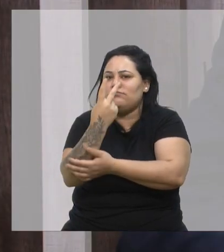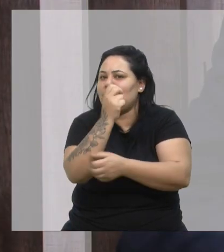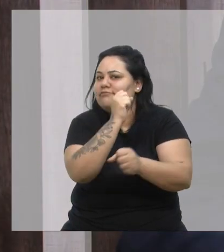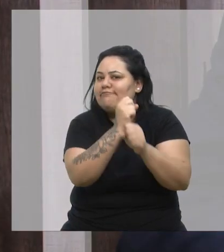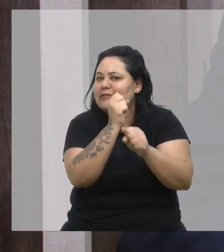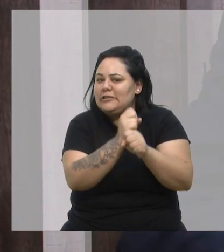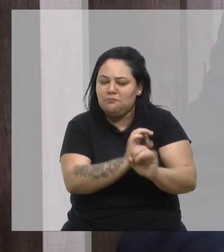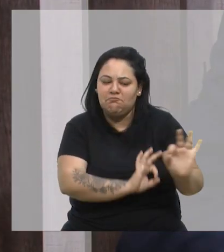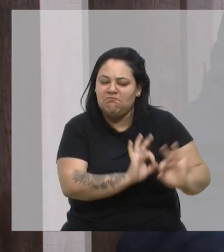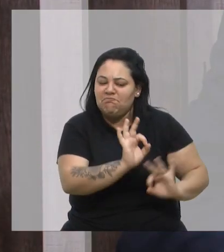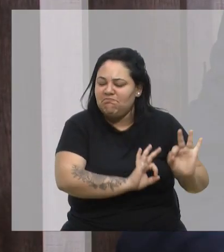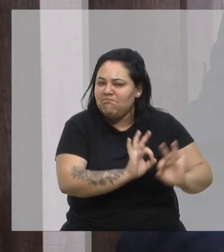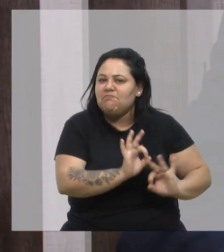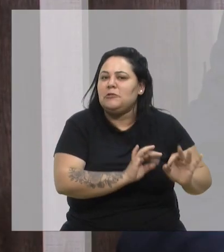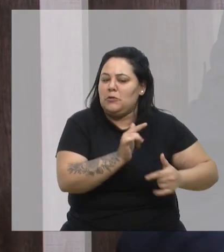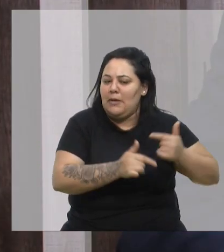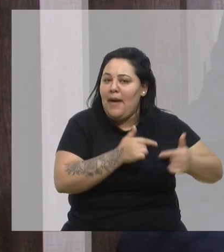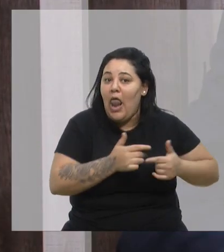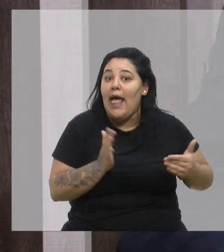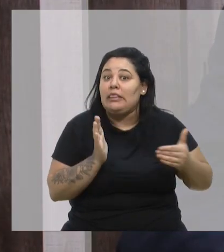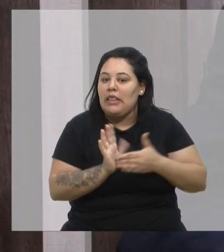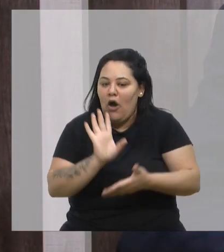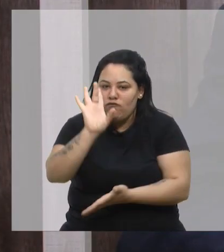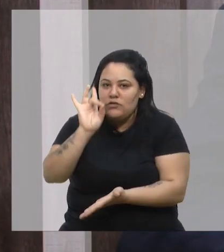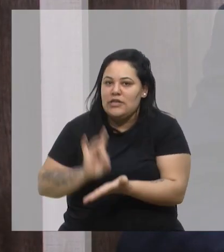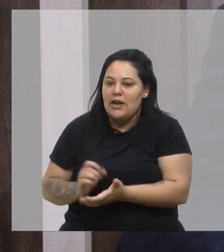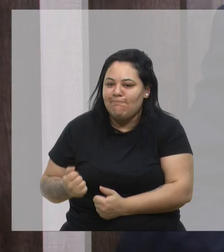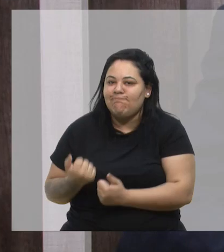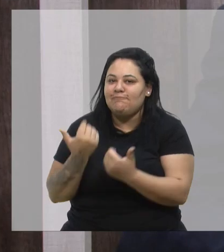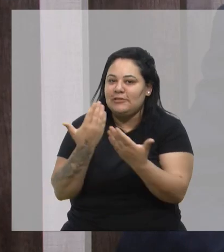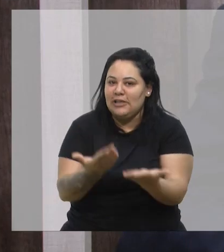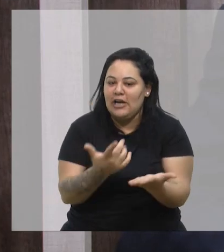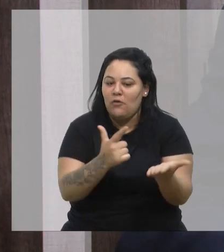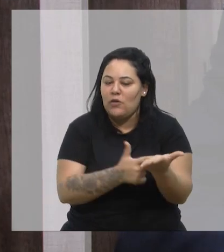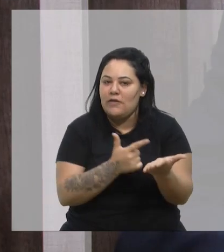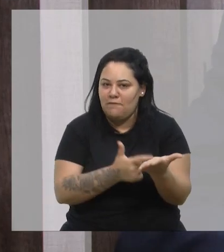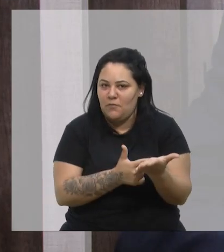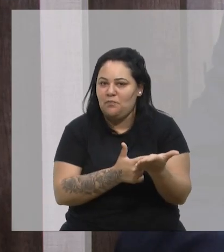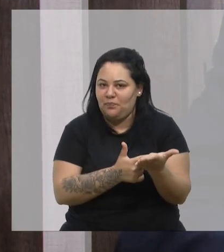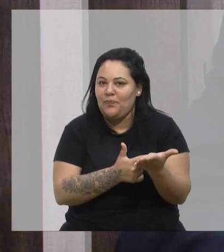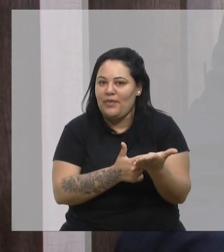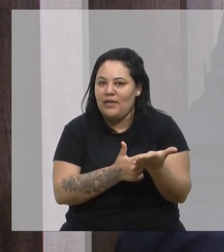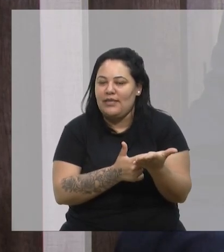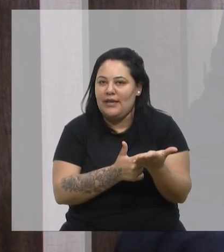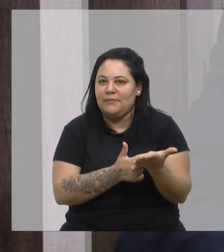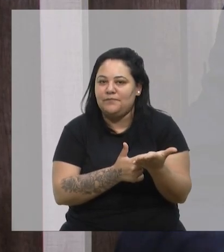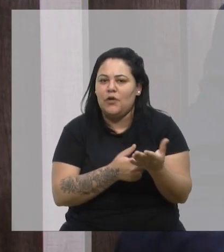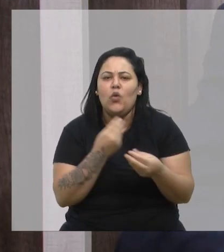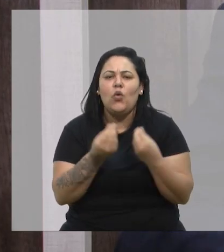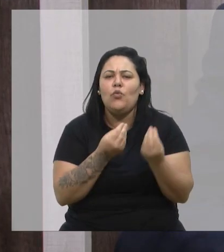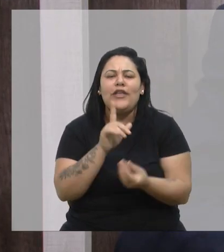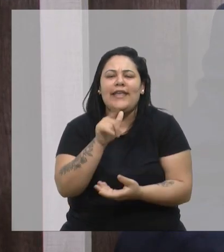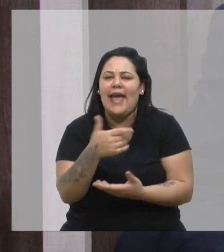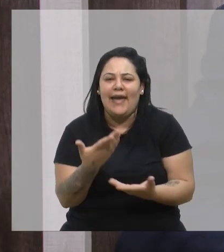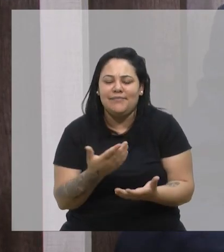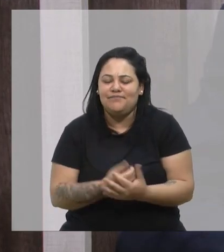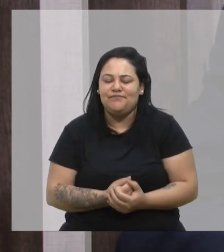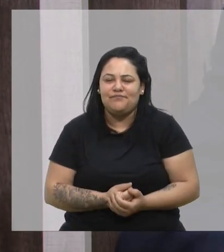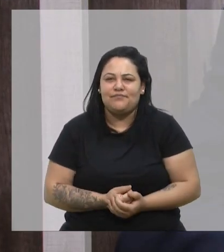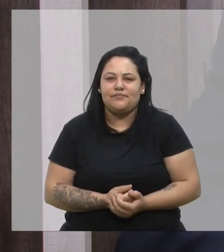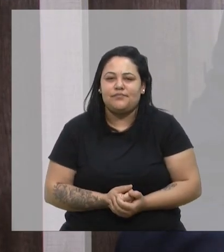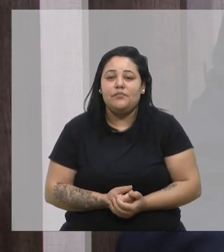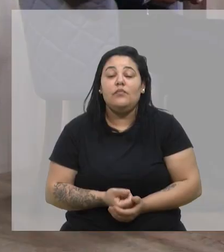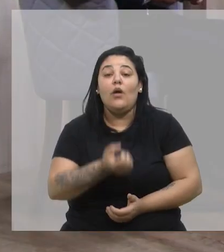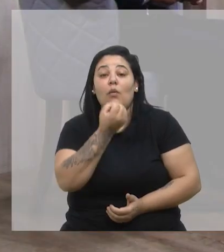2 anos de preparação até consolidar e entregar essa obra ao público. Como que tem sido a rotina do